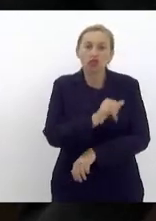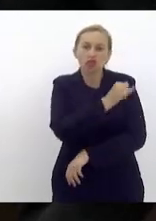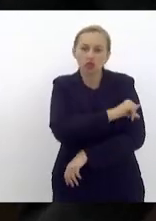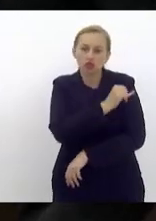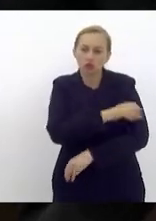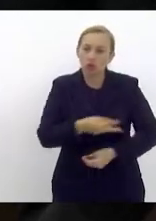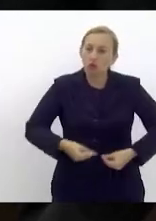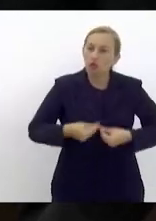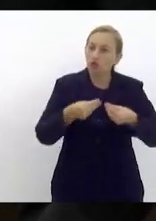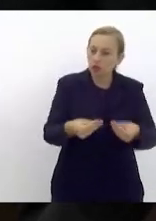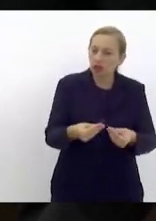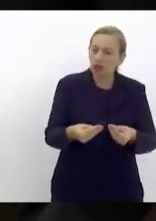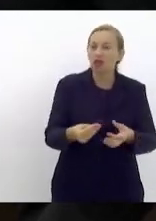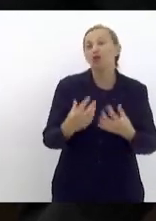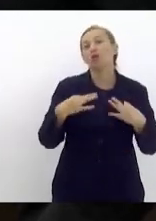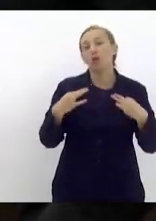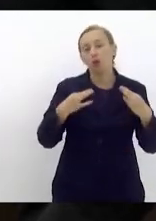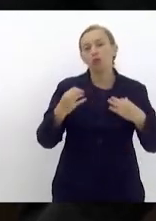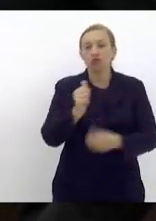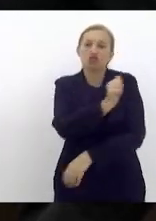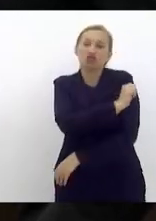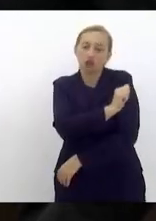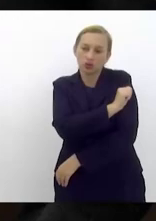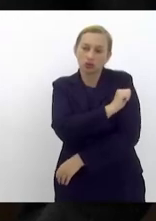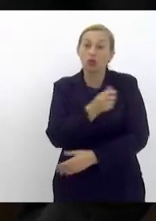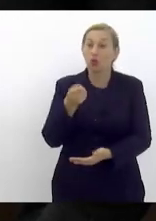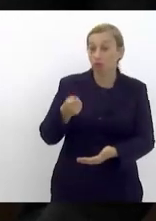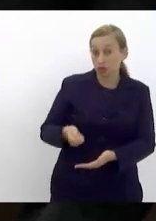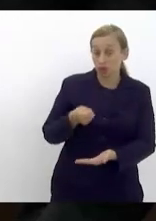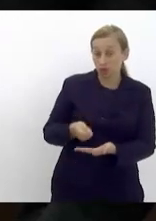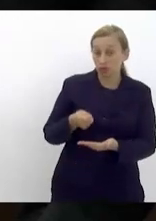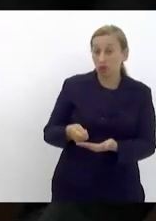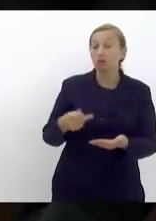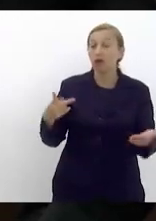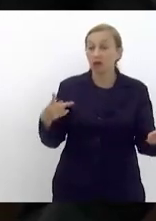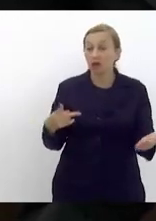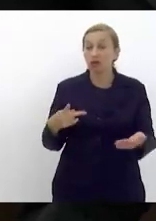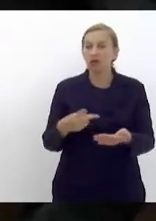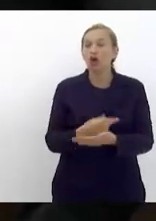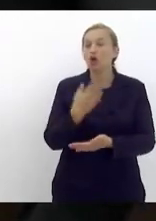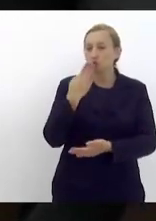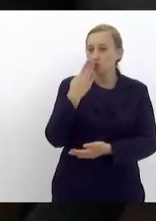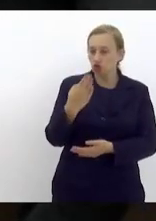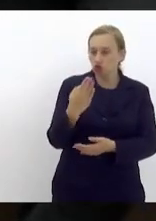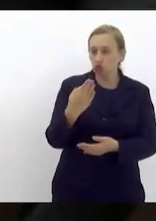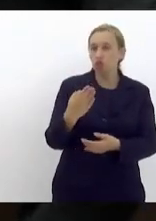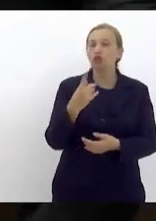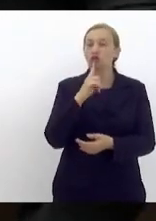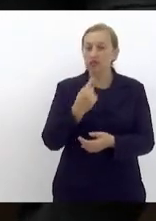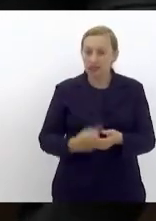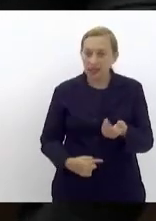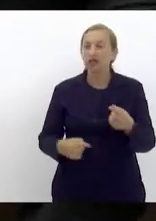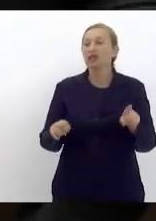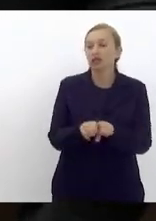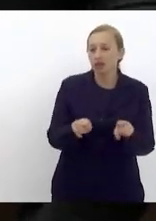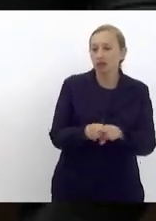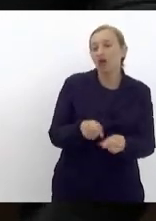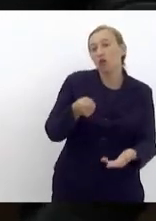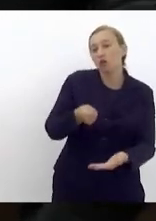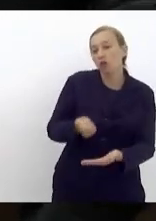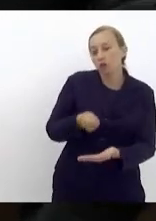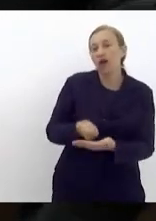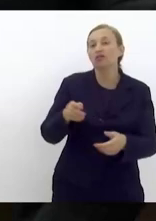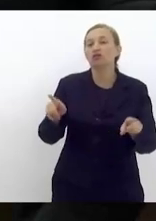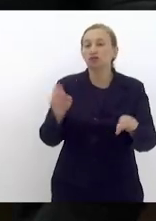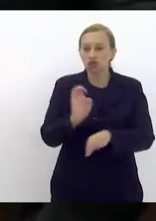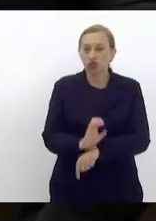Janeiro forneça o uniforme. A gente torna obrigatório para que se coloque o tipo sanguíneo, mas a gente precisa cobrar do Estado do Rio de Janeiro